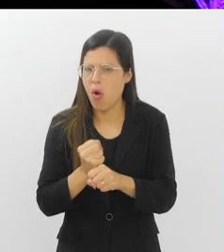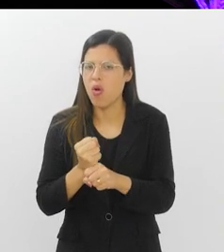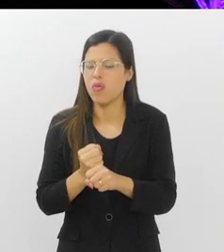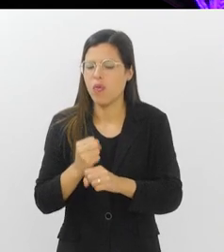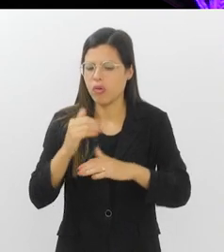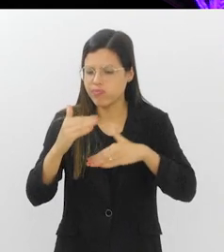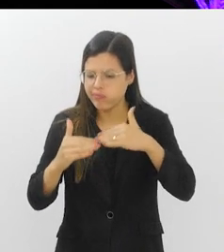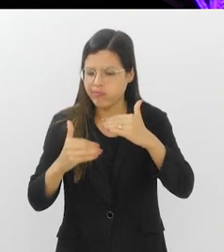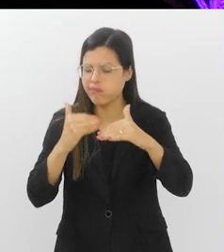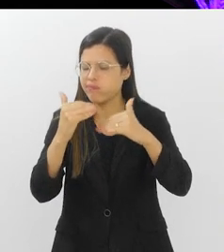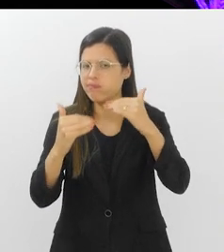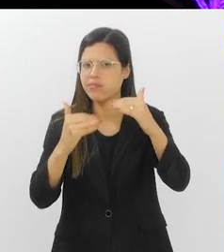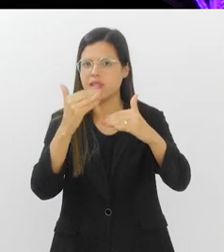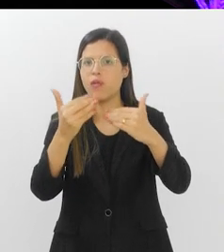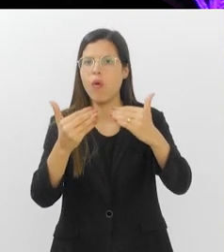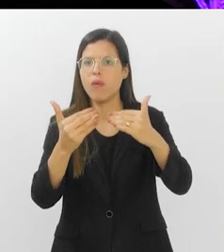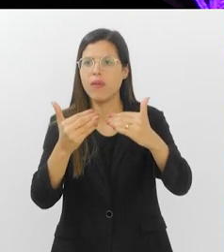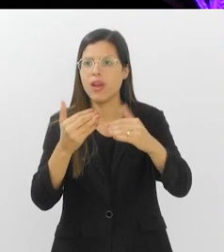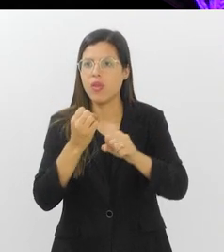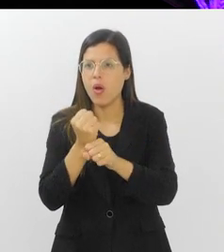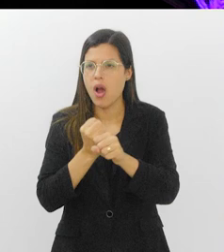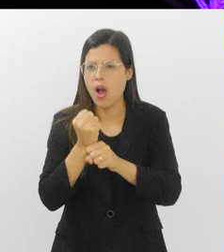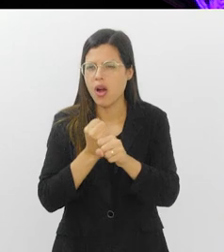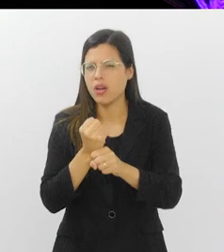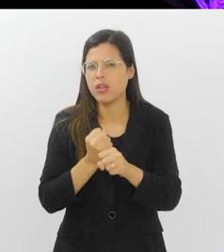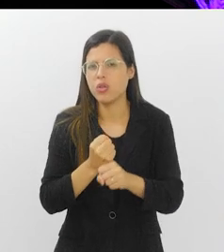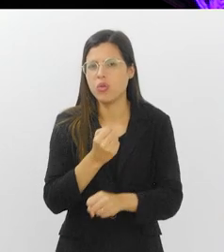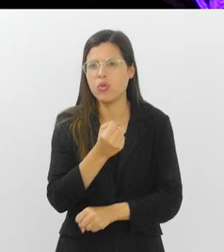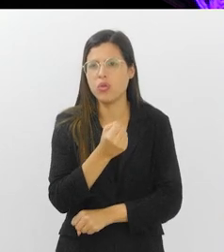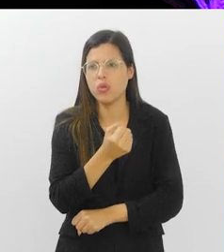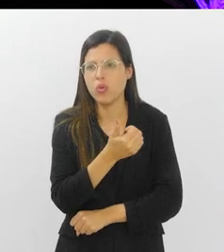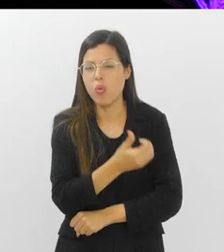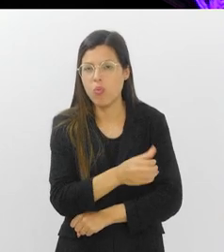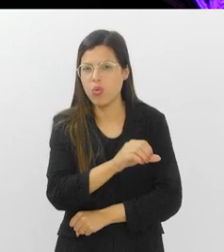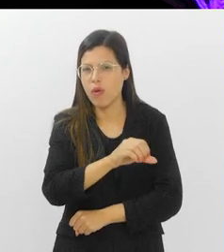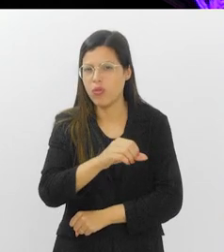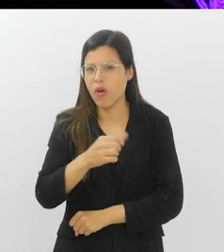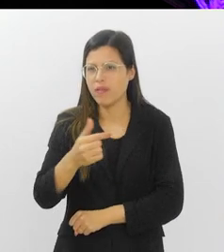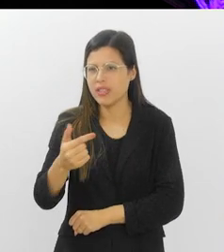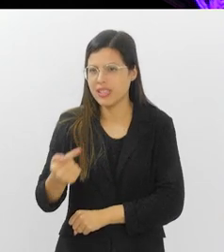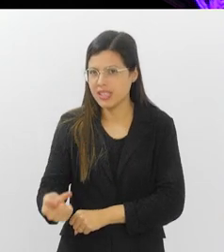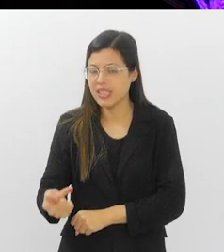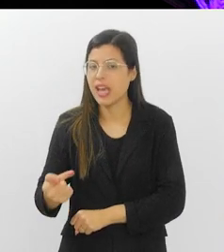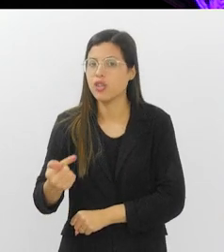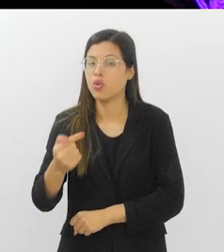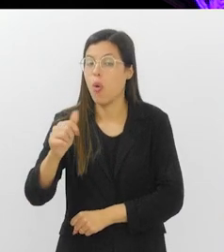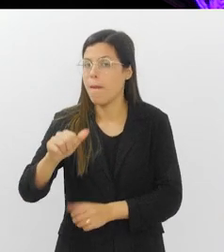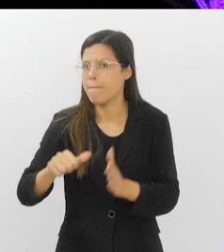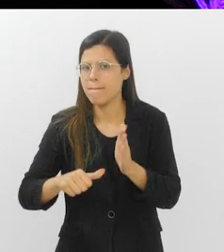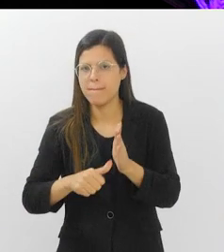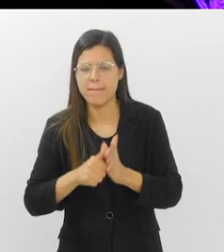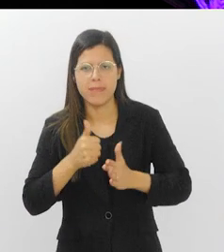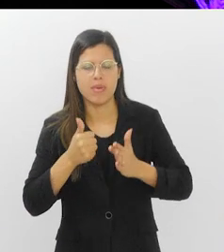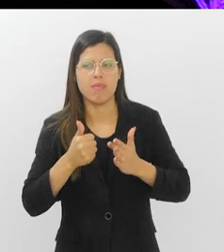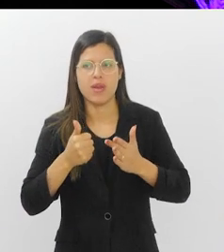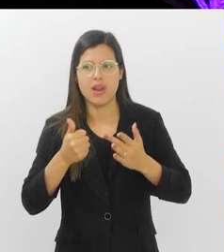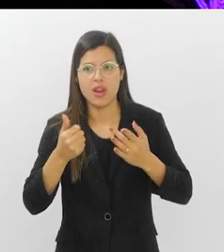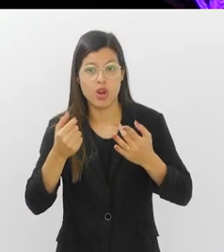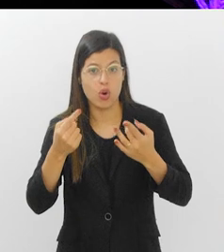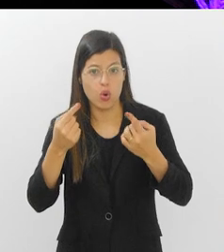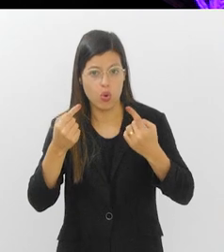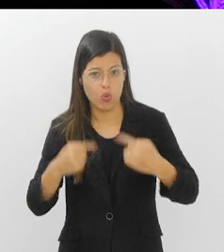corpo pra gente até que teve eh em 20097 teve o primeiro torneio